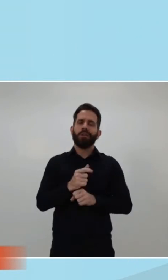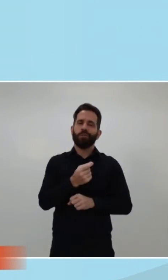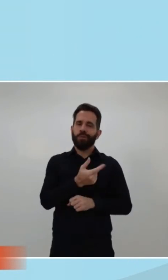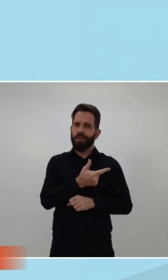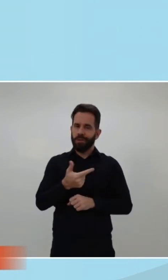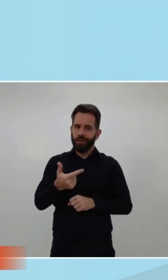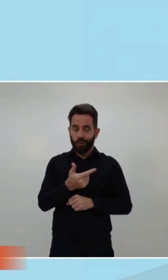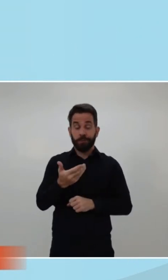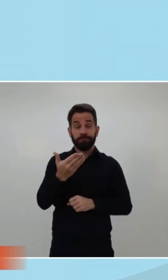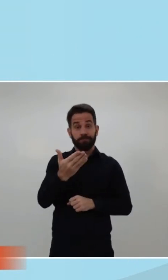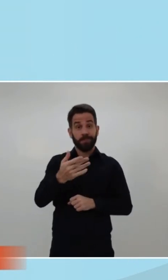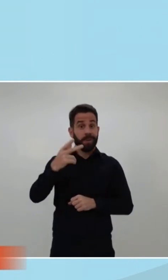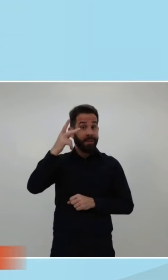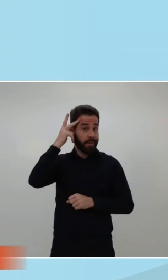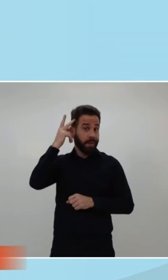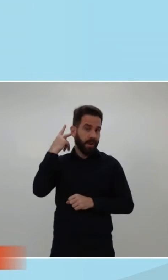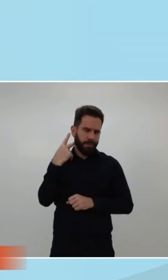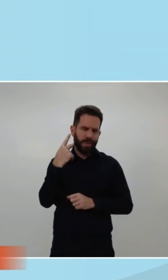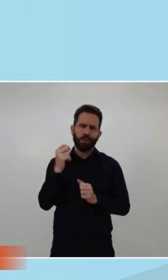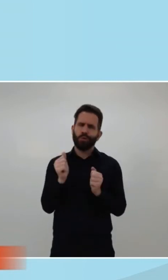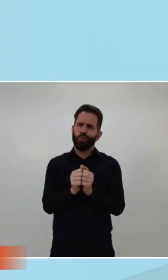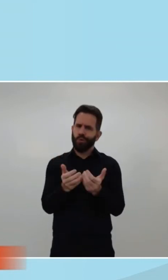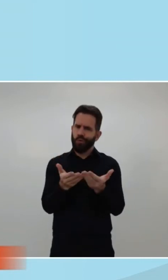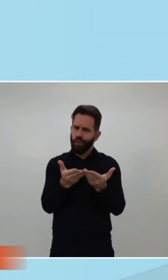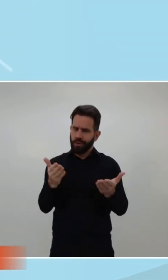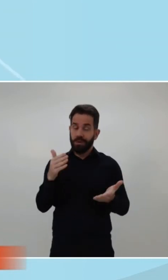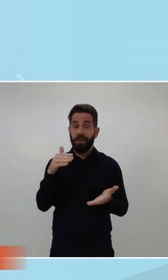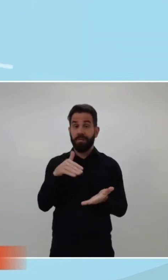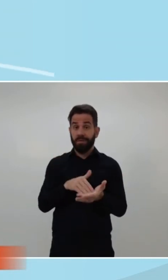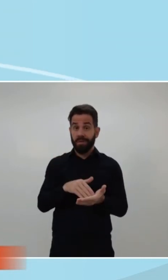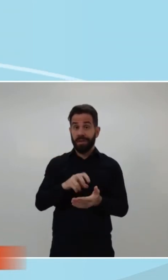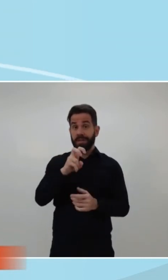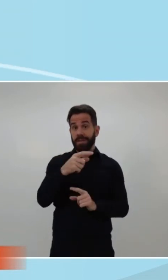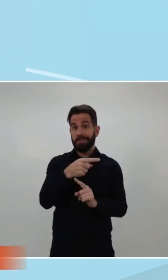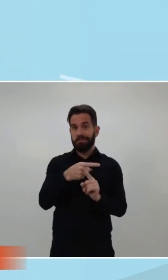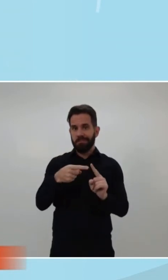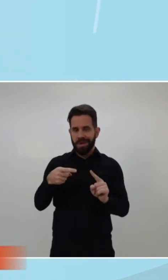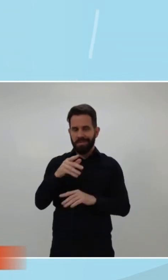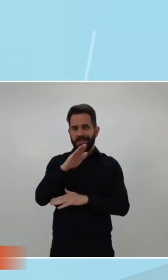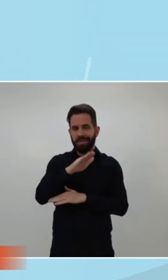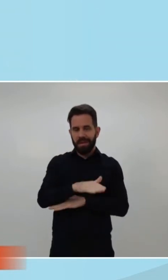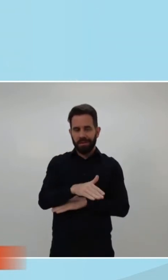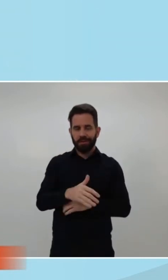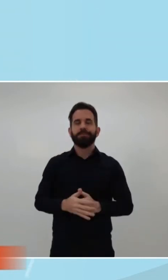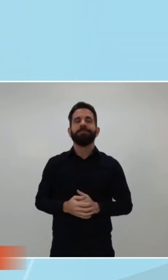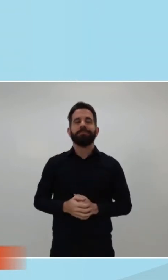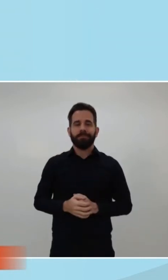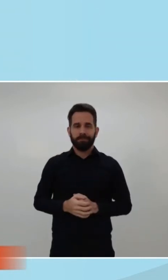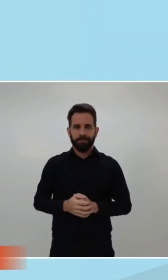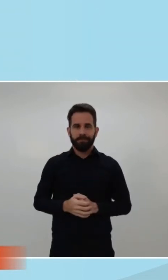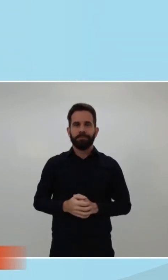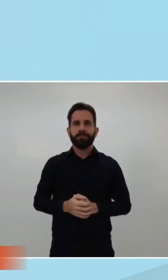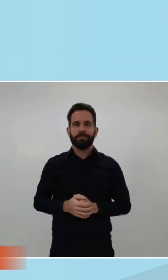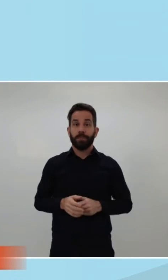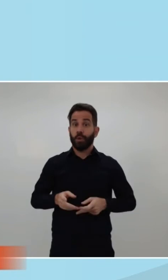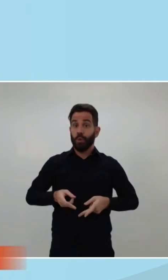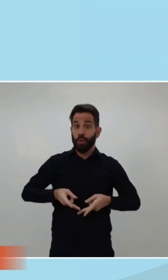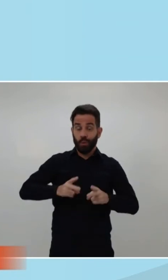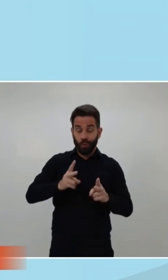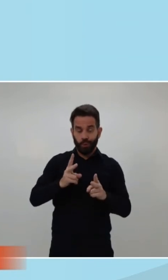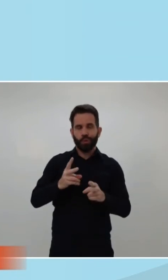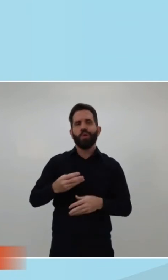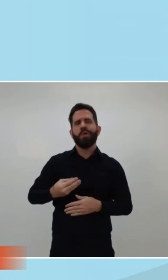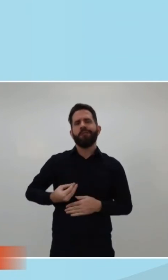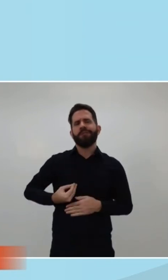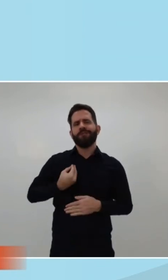Camila Maia e fico com você aqui na TV UFG até as 5h30 da tarde. Nós continuamos a